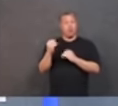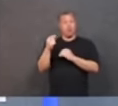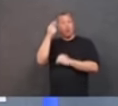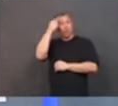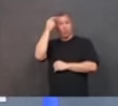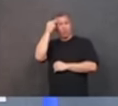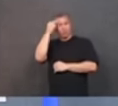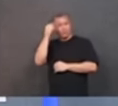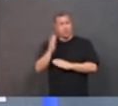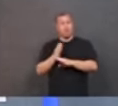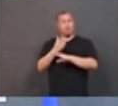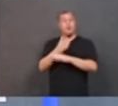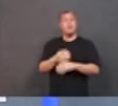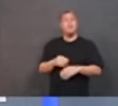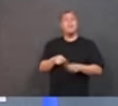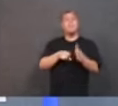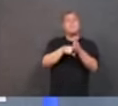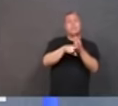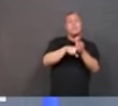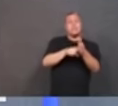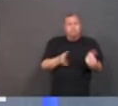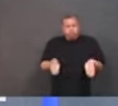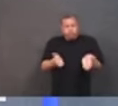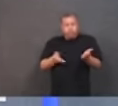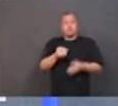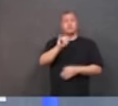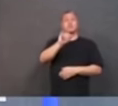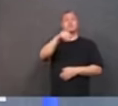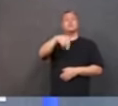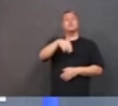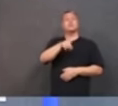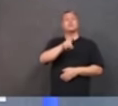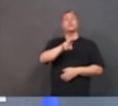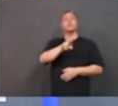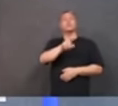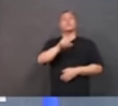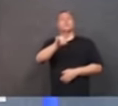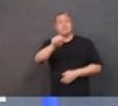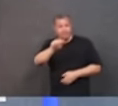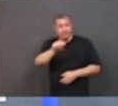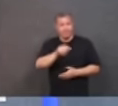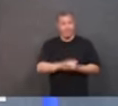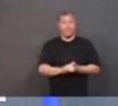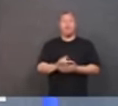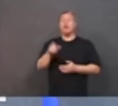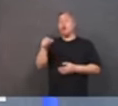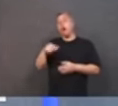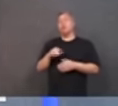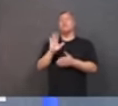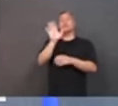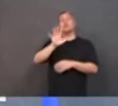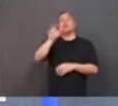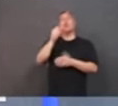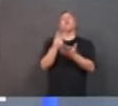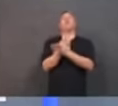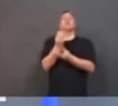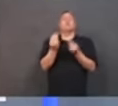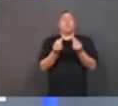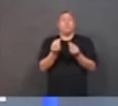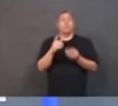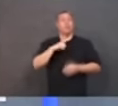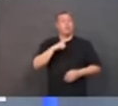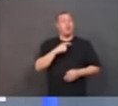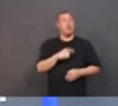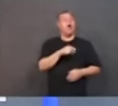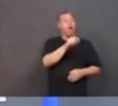na UFO. Em geral, a UFO tem a sua pesquisa, desenvolve a sua pesquisa, e isso então depois vai procurar, seria procurar quem